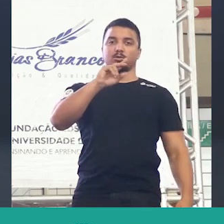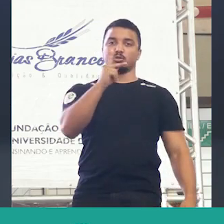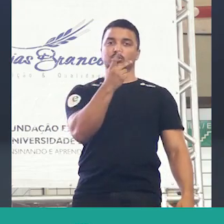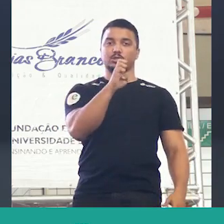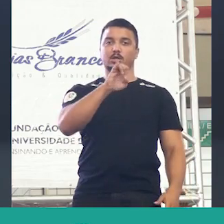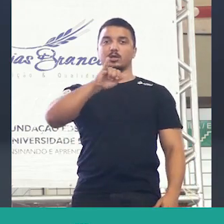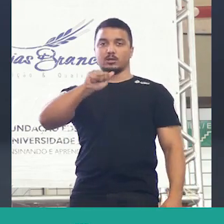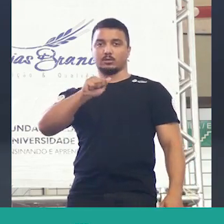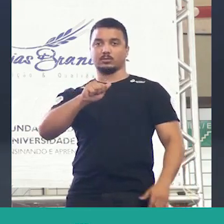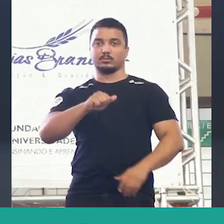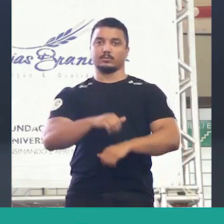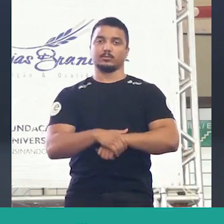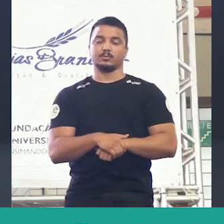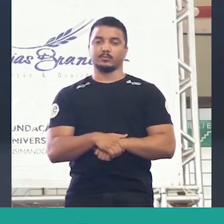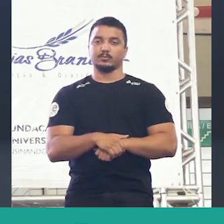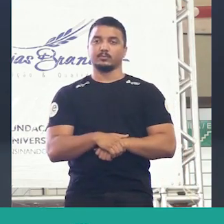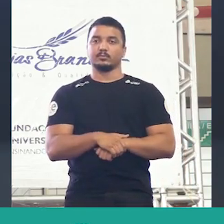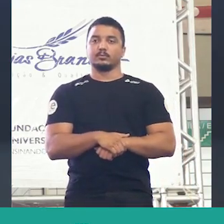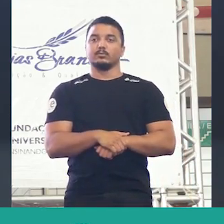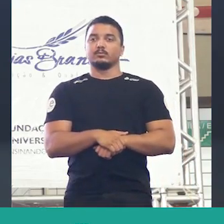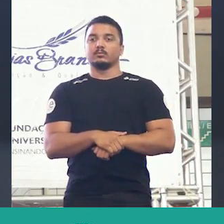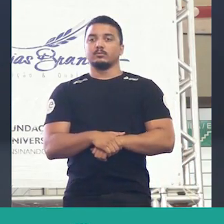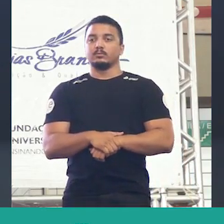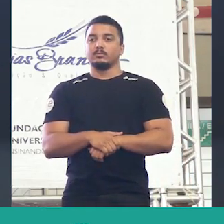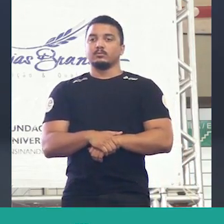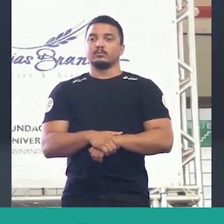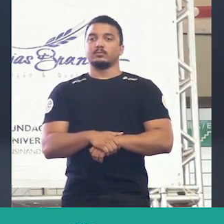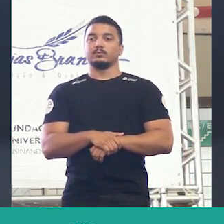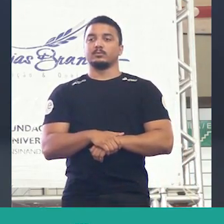Entenderam? Entenderam? Então vamos lá.